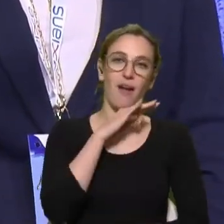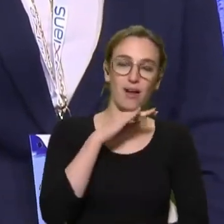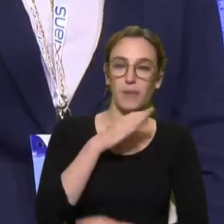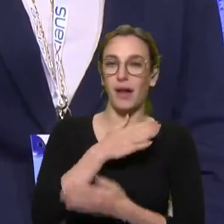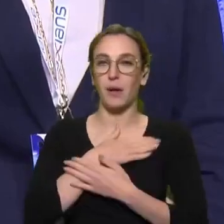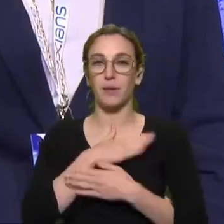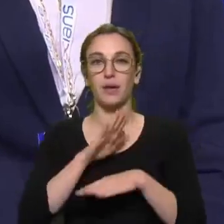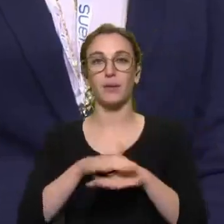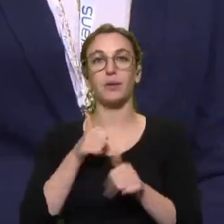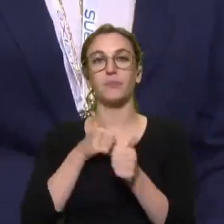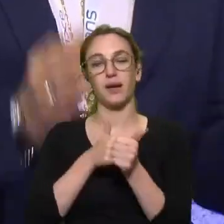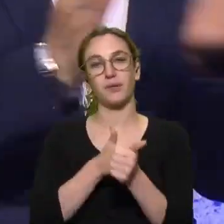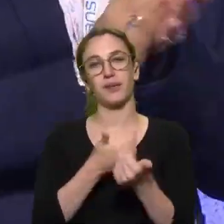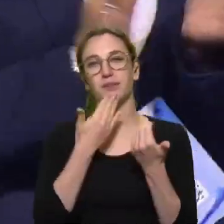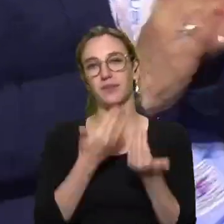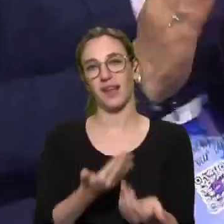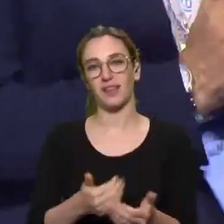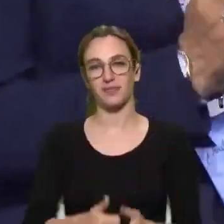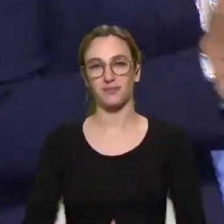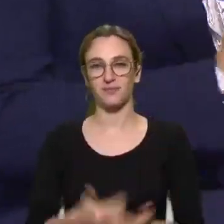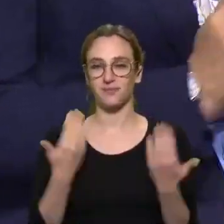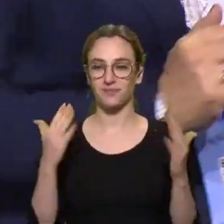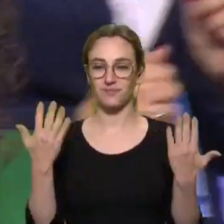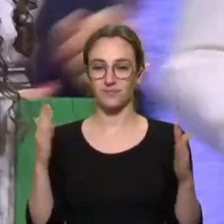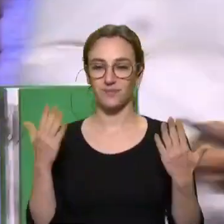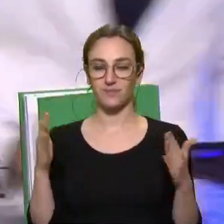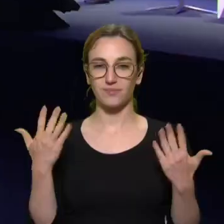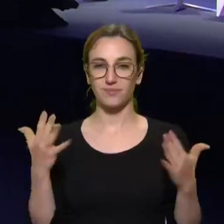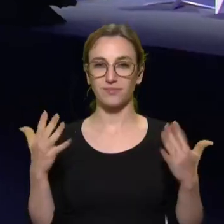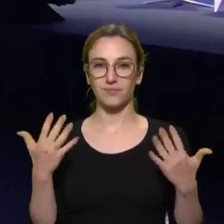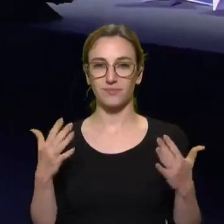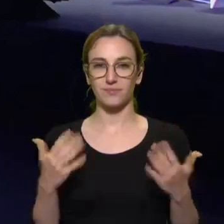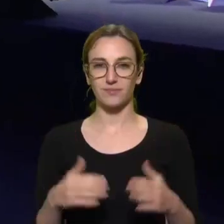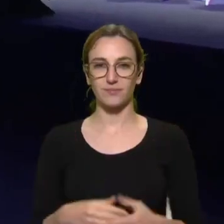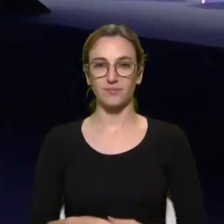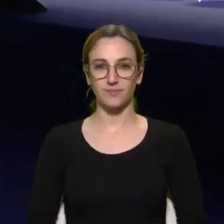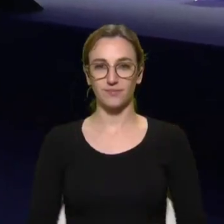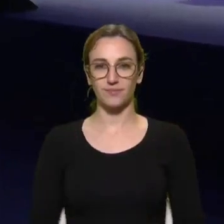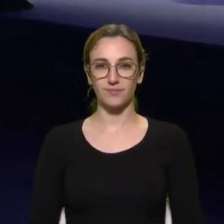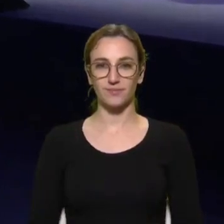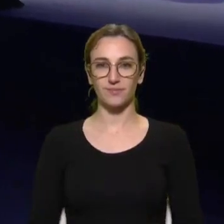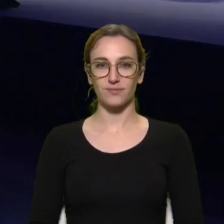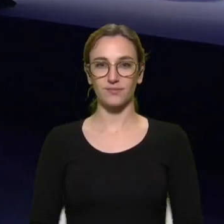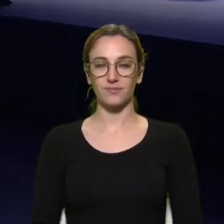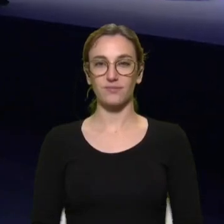sempre. Obrigada. Andar. Isso.